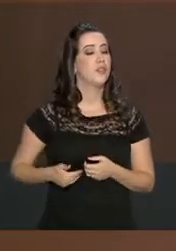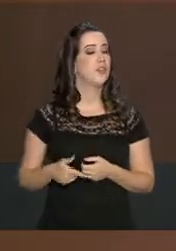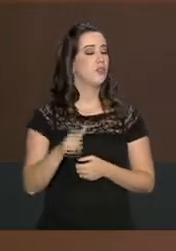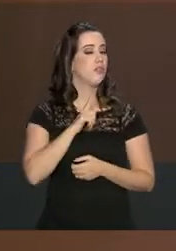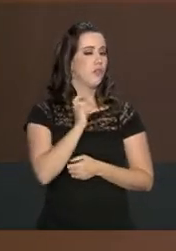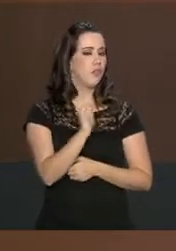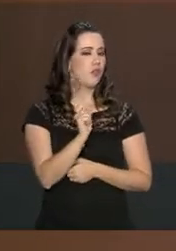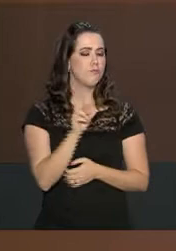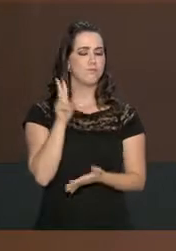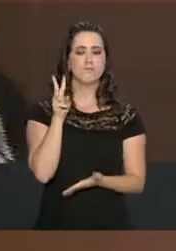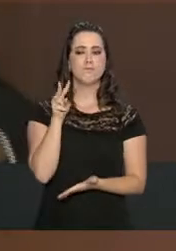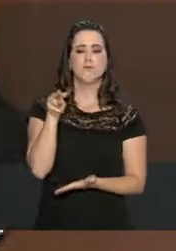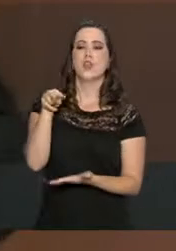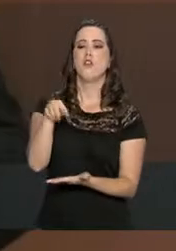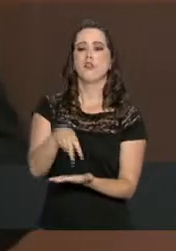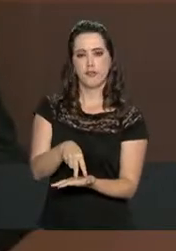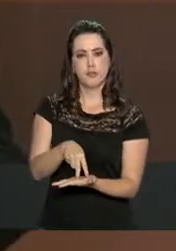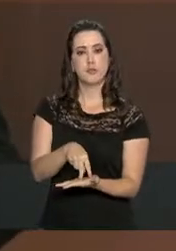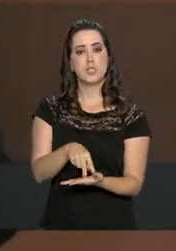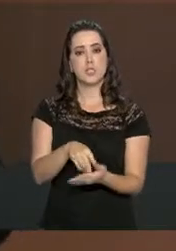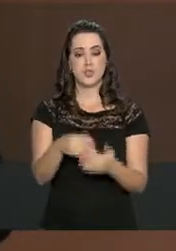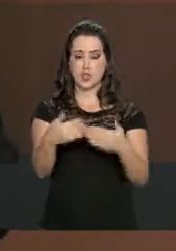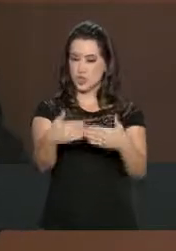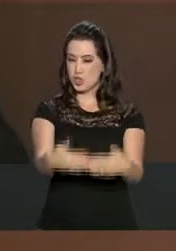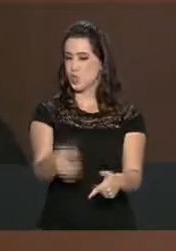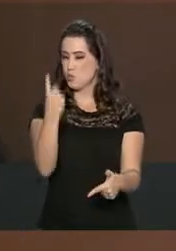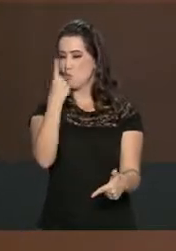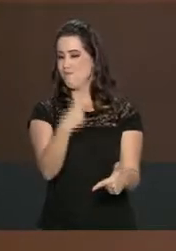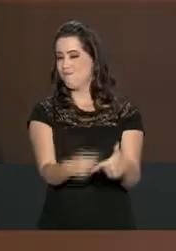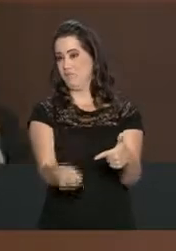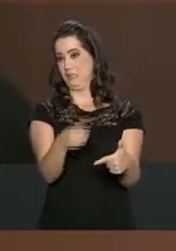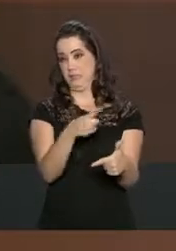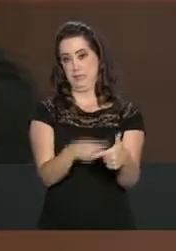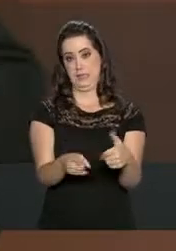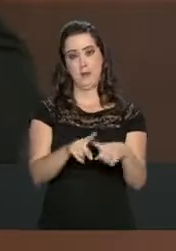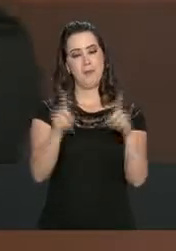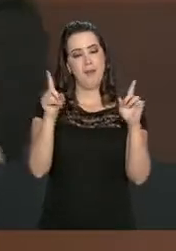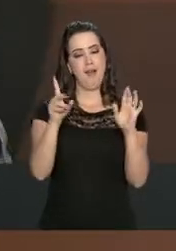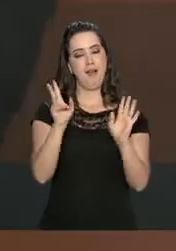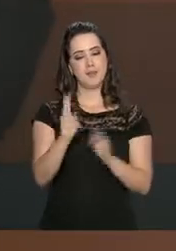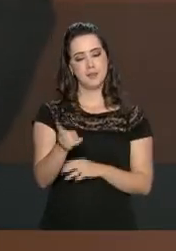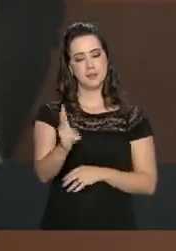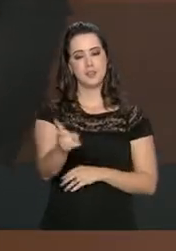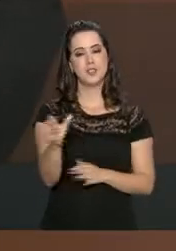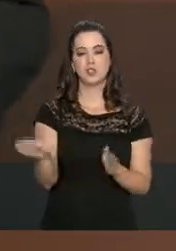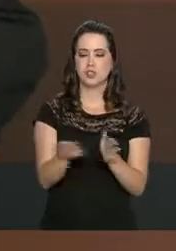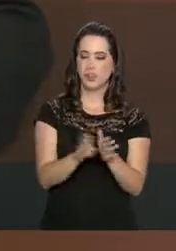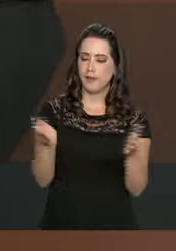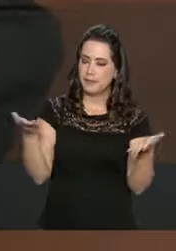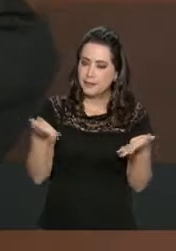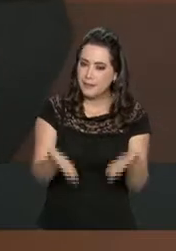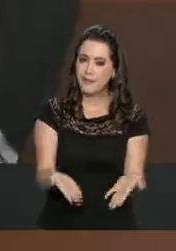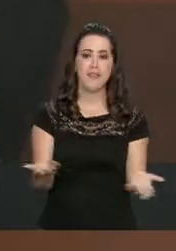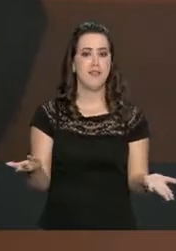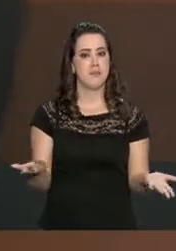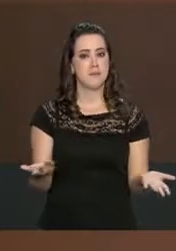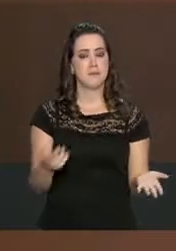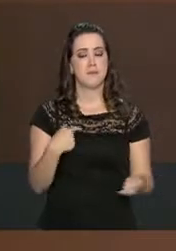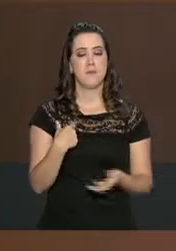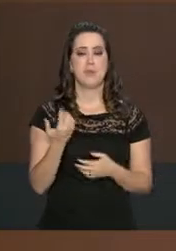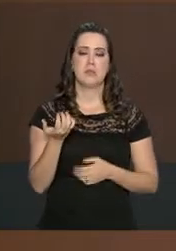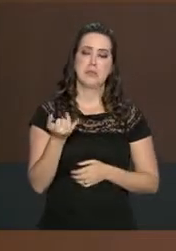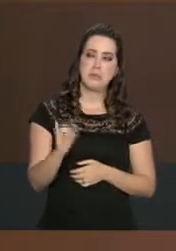de enfrentar enormes dificuldades e, sem embargo disso, poder chegar até aqui. E uma,